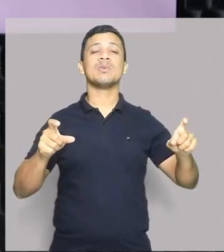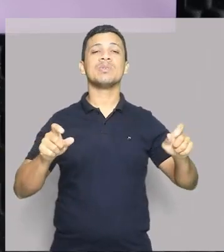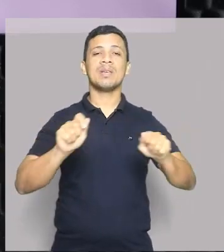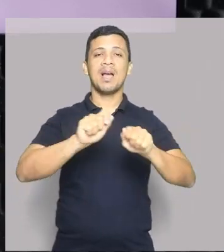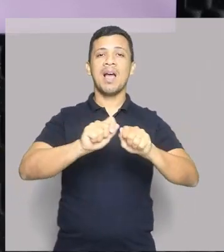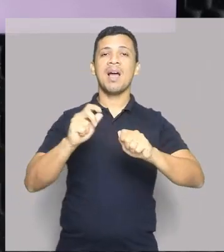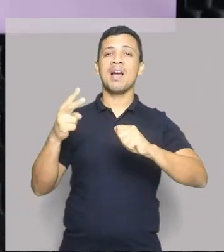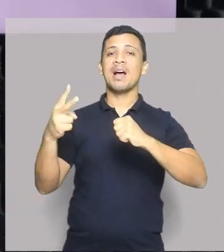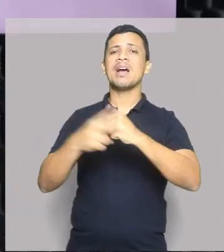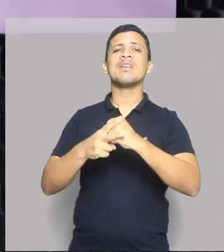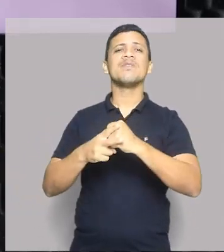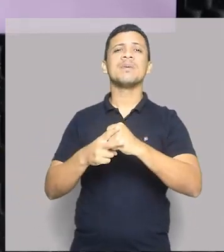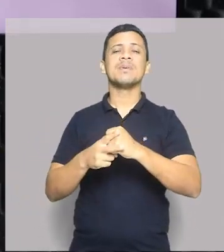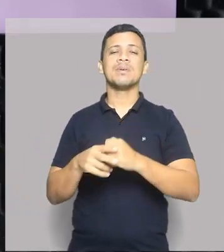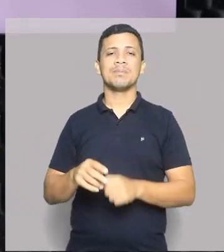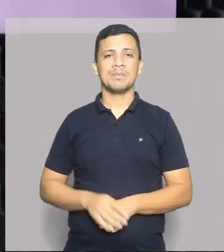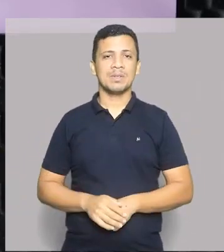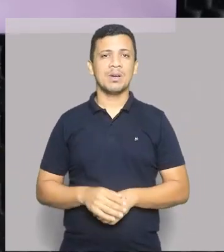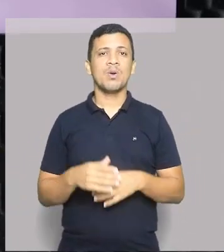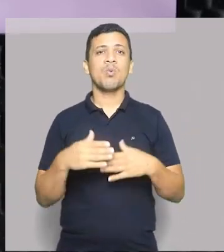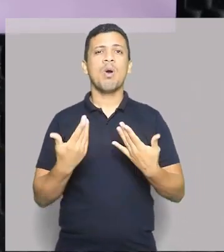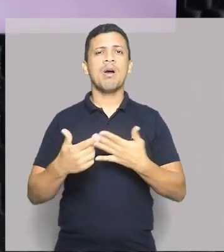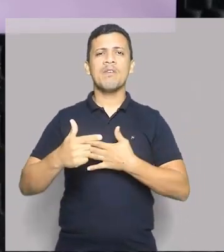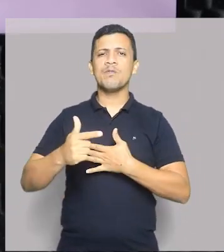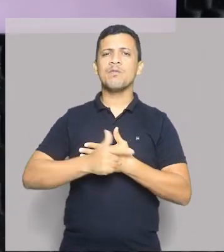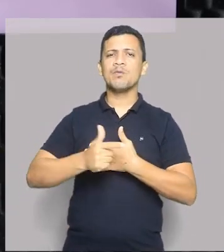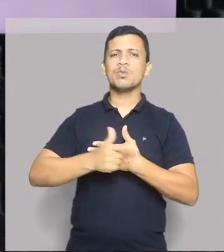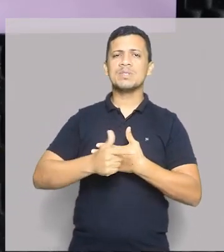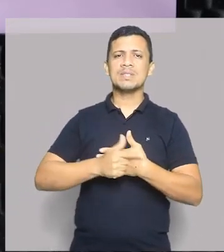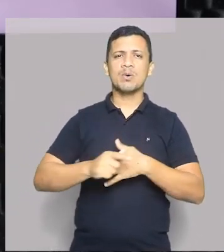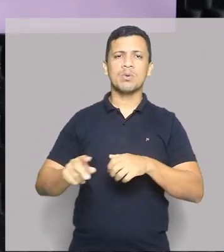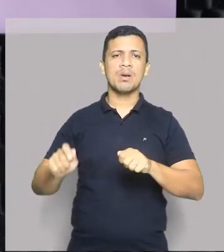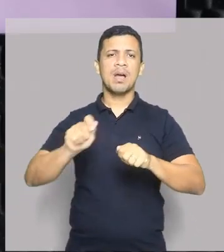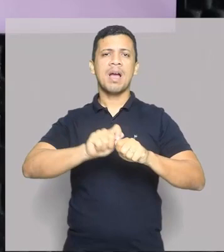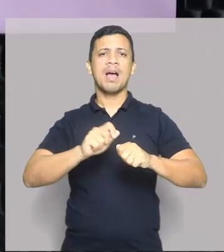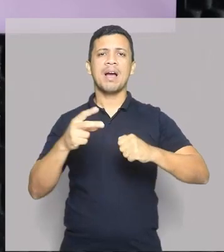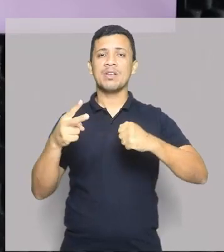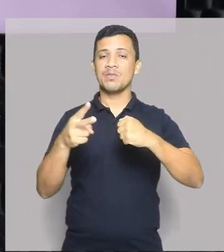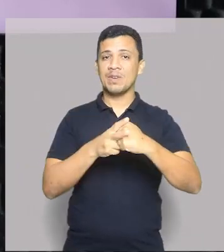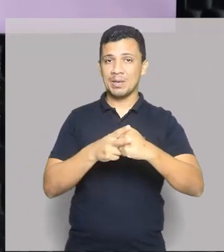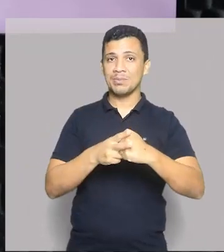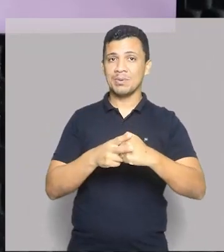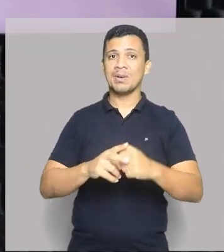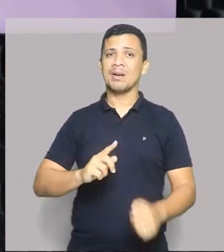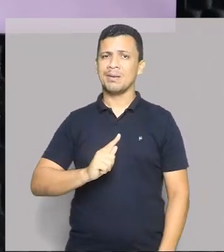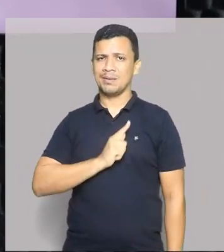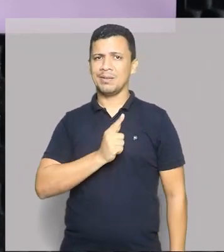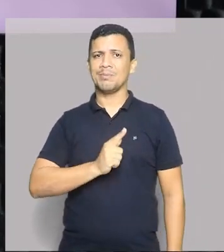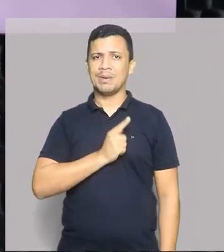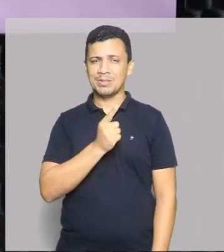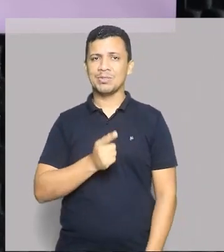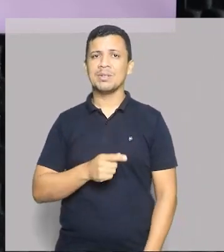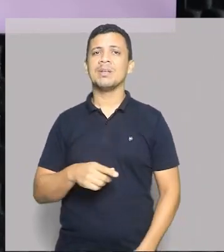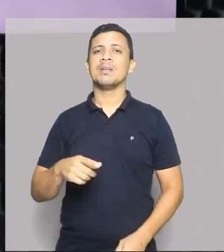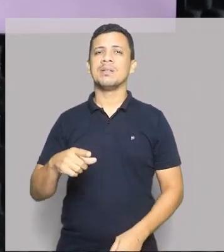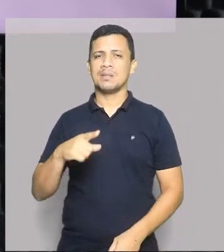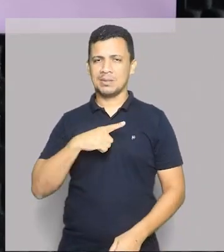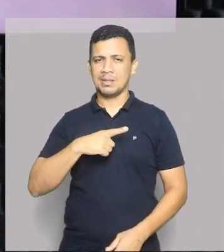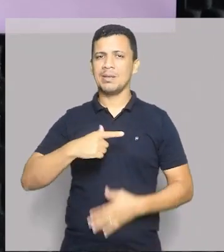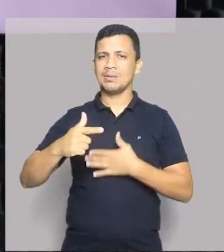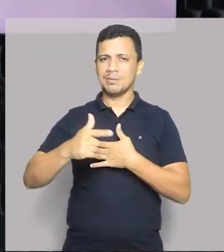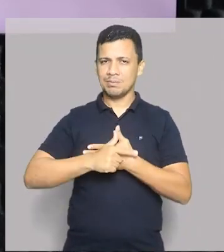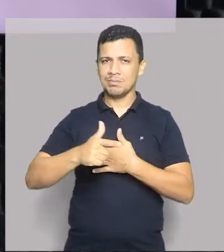que você lembre a função do advérbio. O advérbio, classe gramatical, tem uma função bem definida. Qual